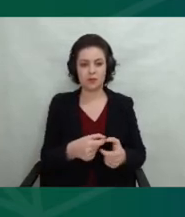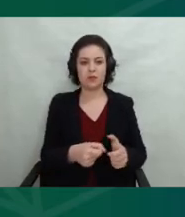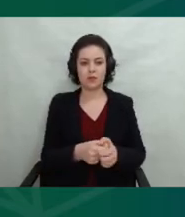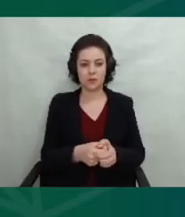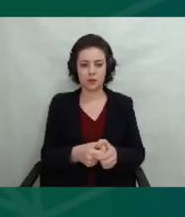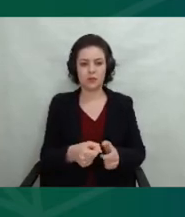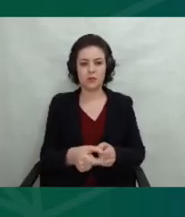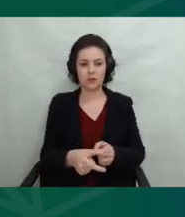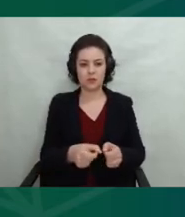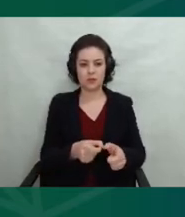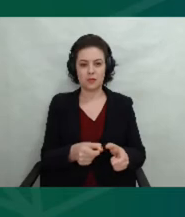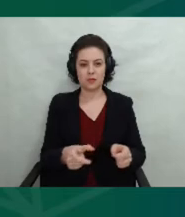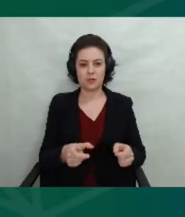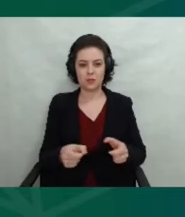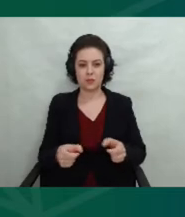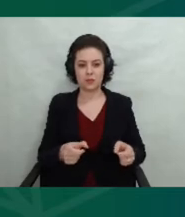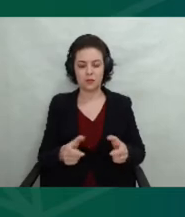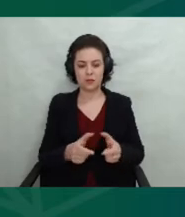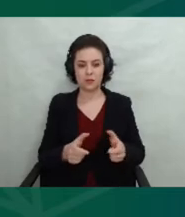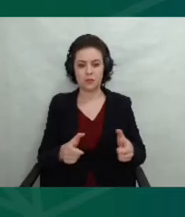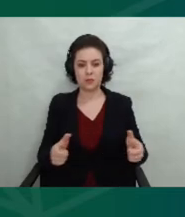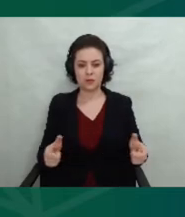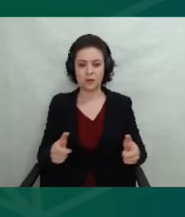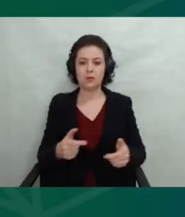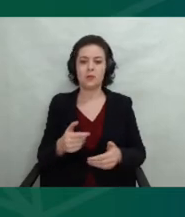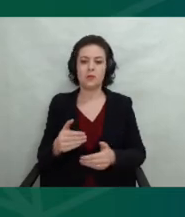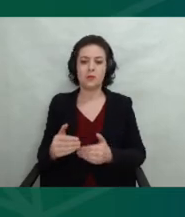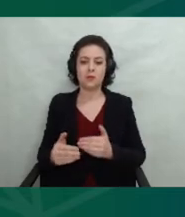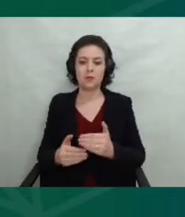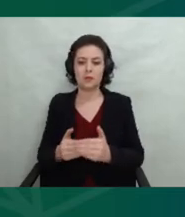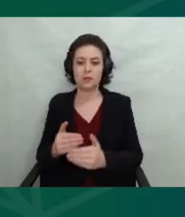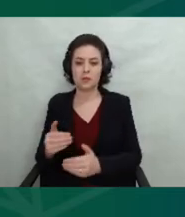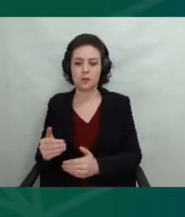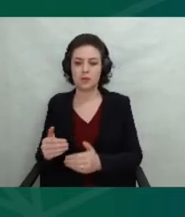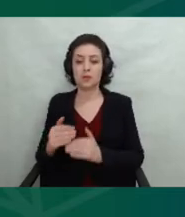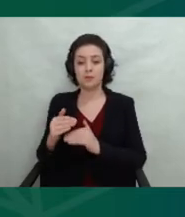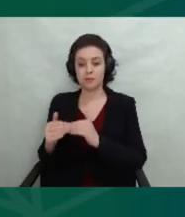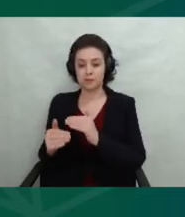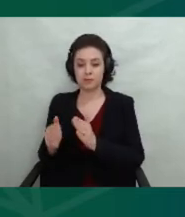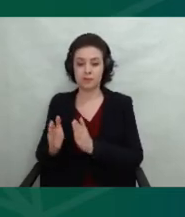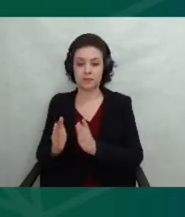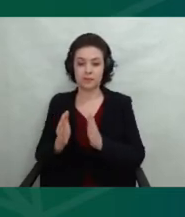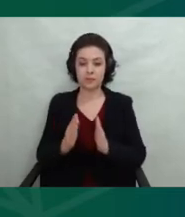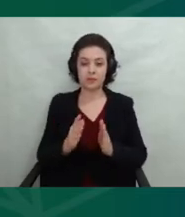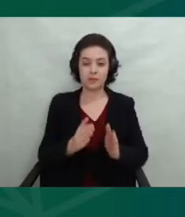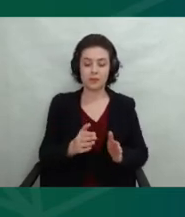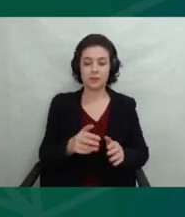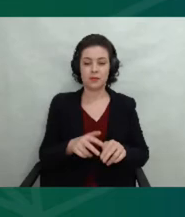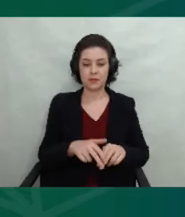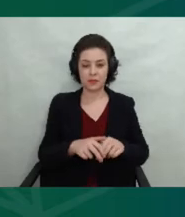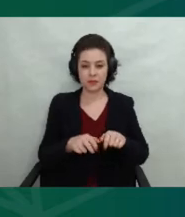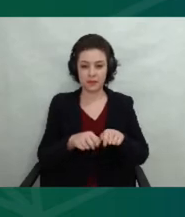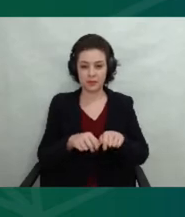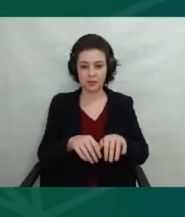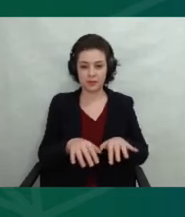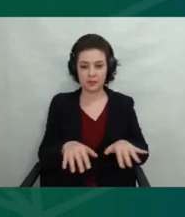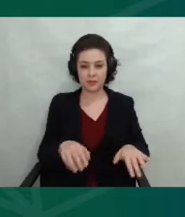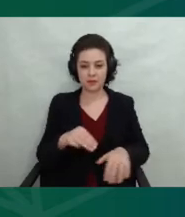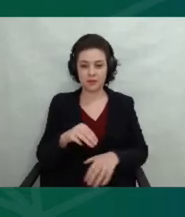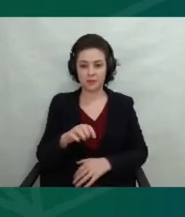progressão, e pode levar ao surgimento de metástases quando